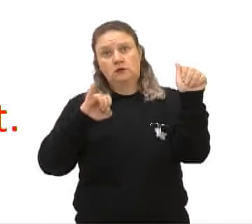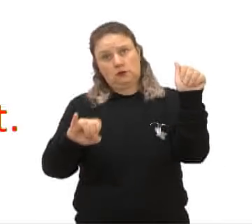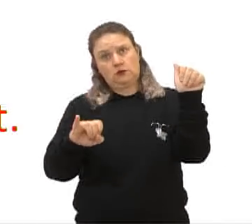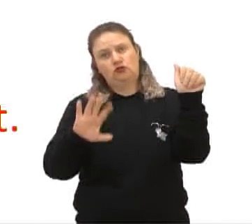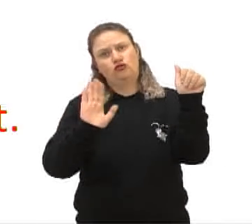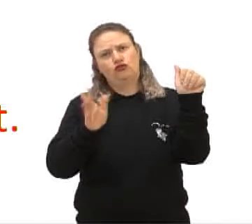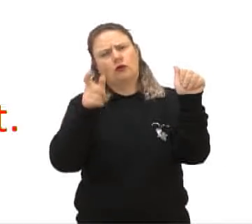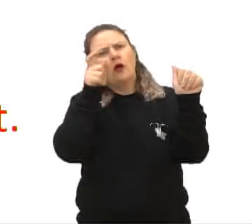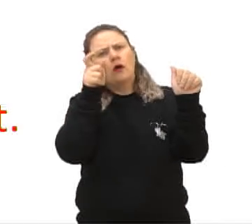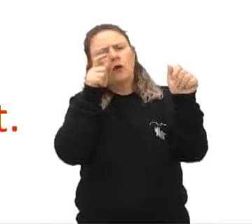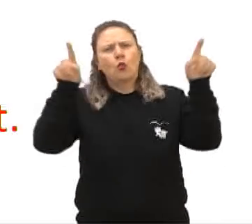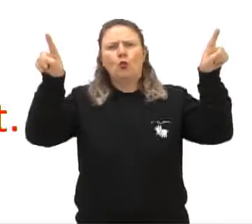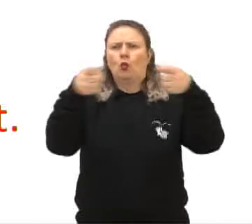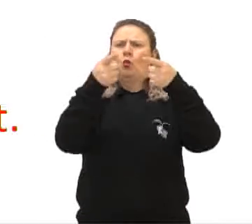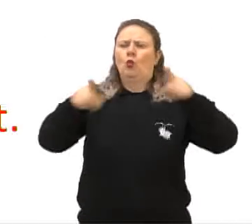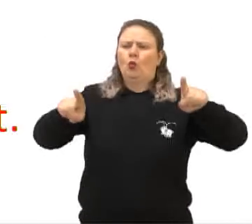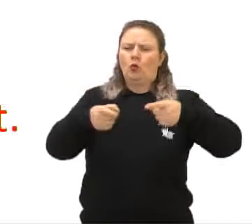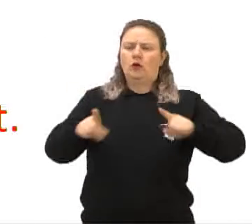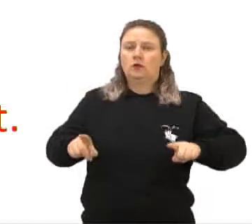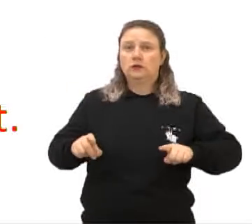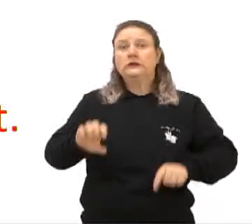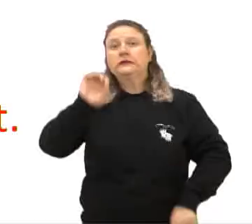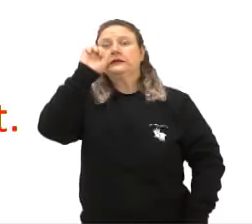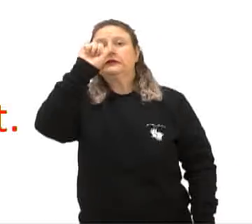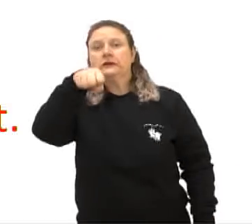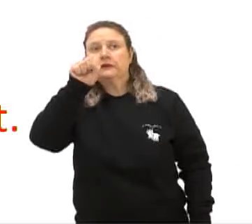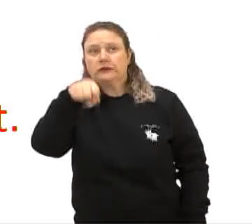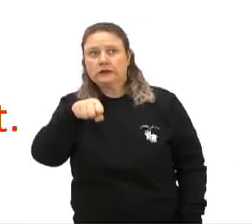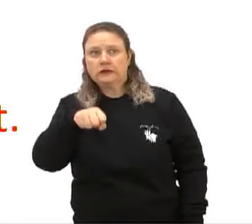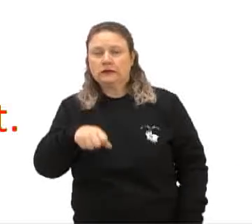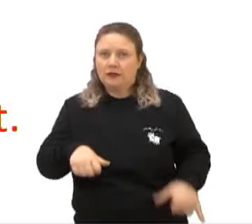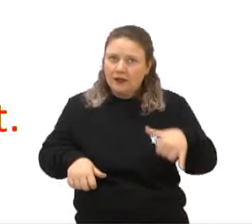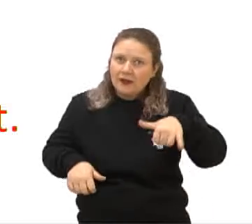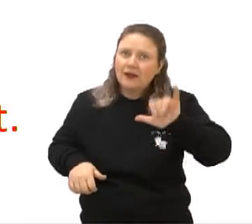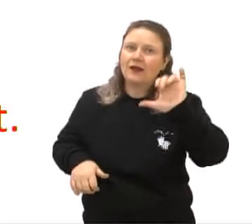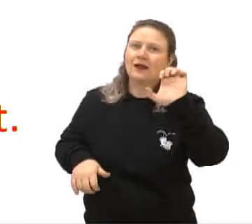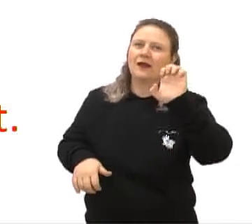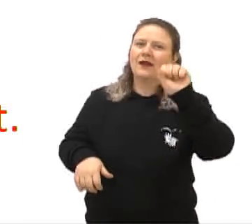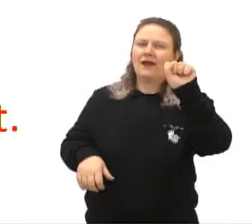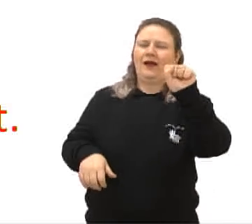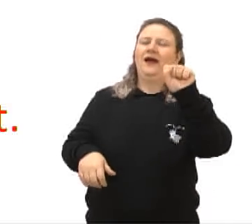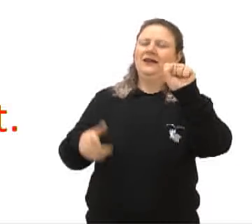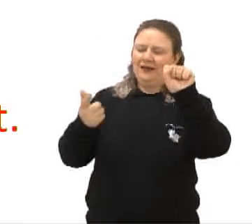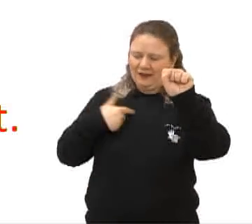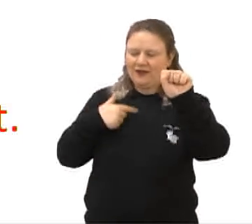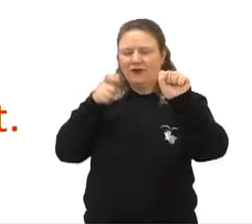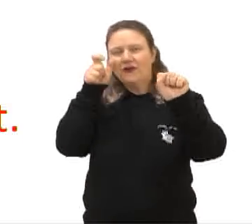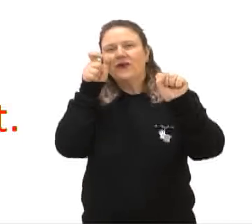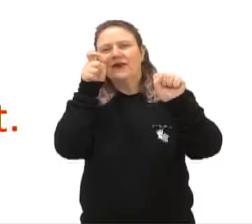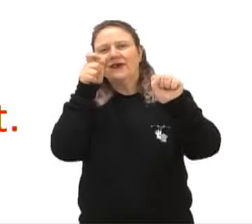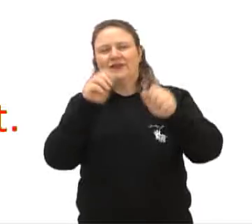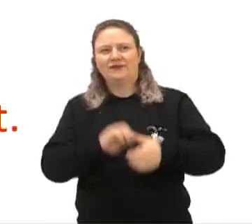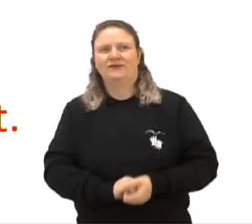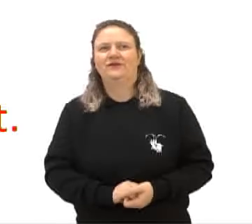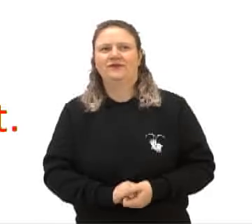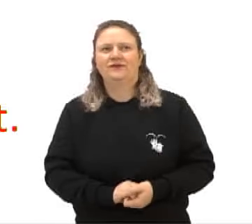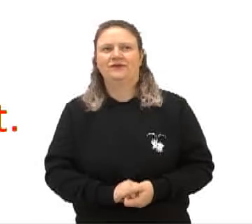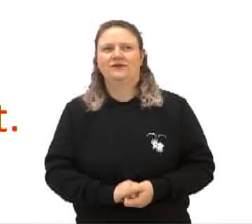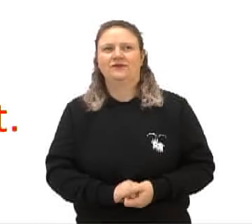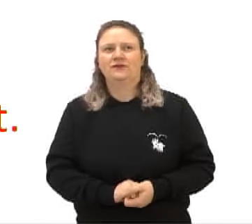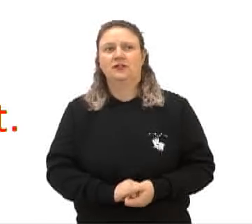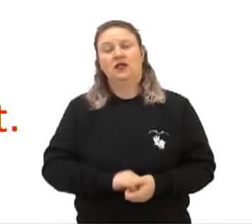assistiu um concerto de orquestra, se você colocou que sim, você respondeu yes, I have. Se você respondeu que